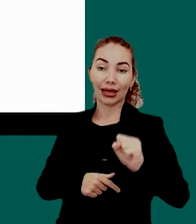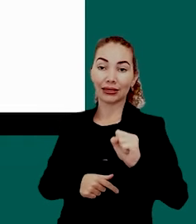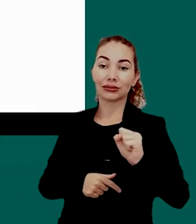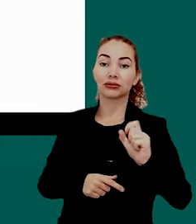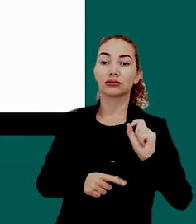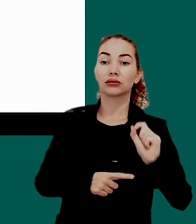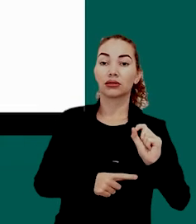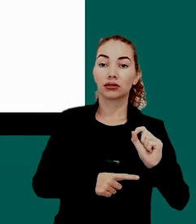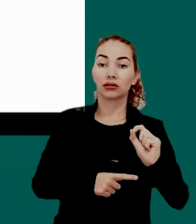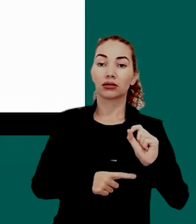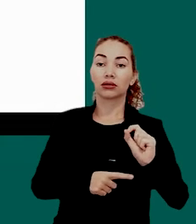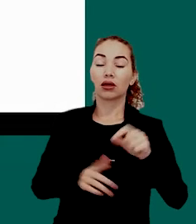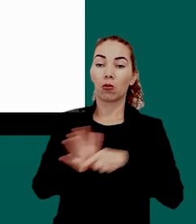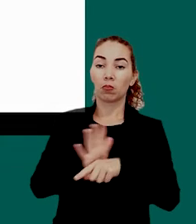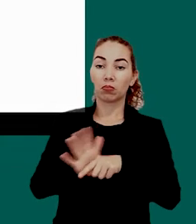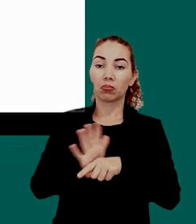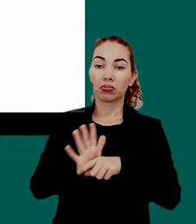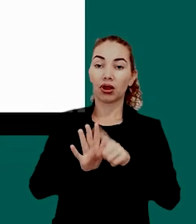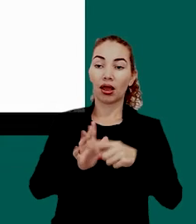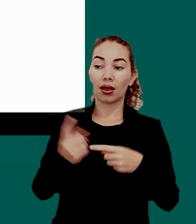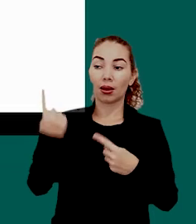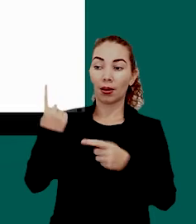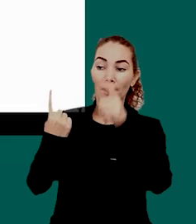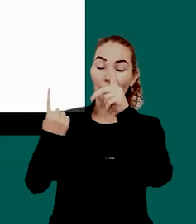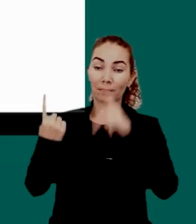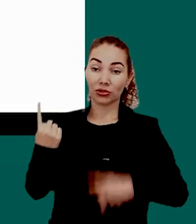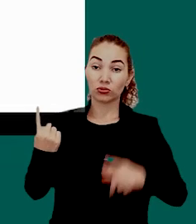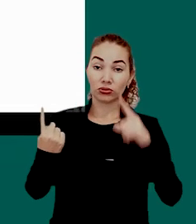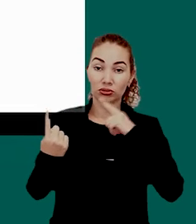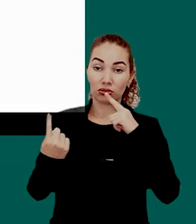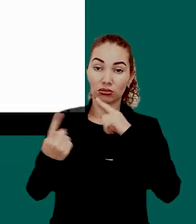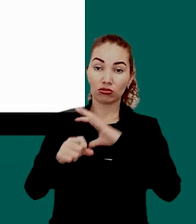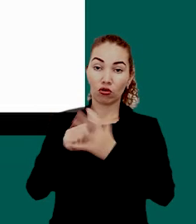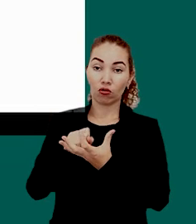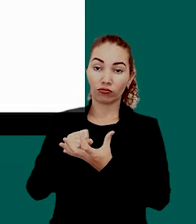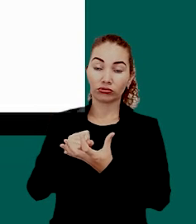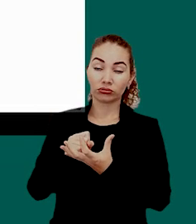desfecho primário observado no estudo era indivíduos com Covid-19, né,